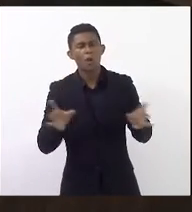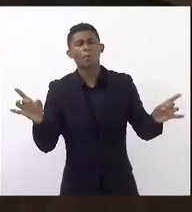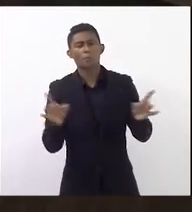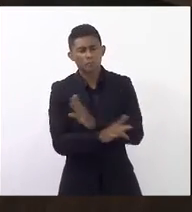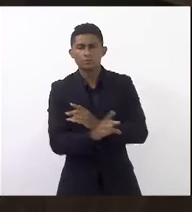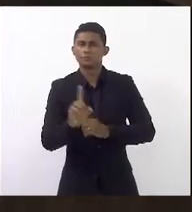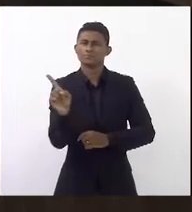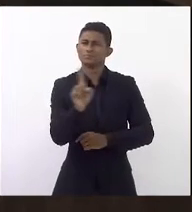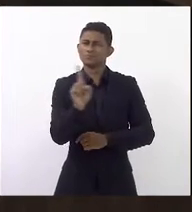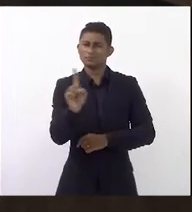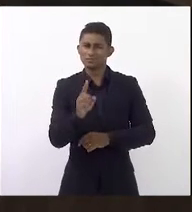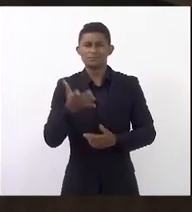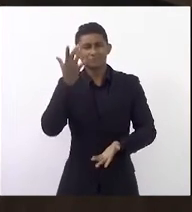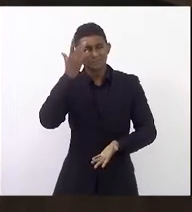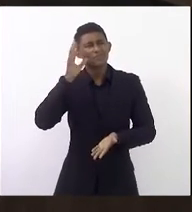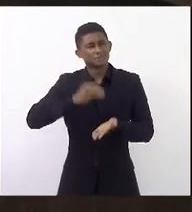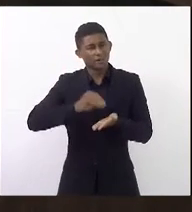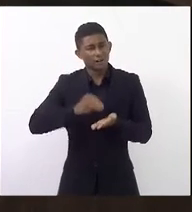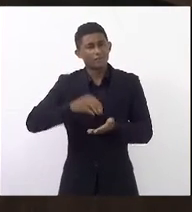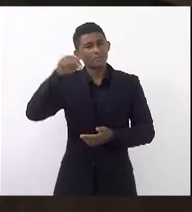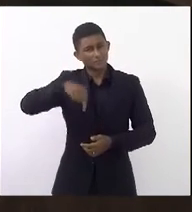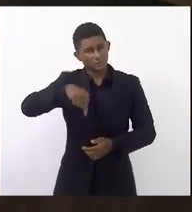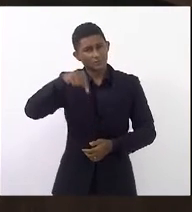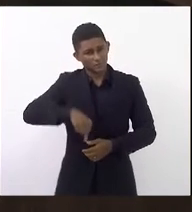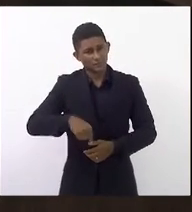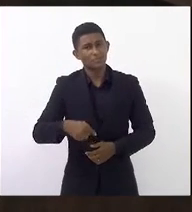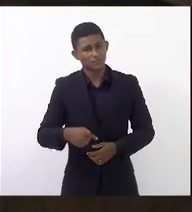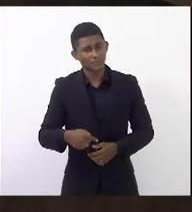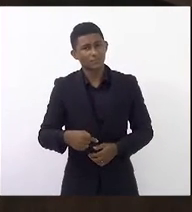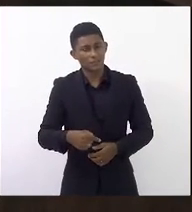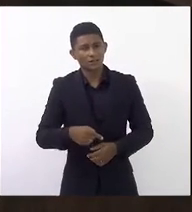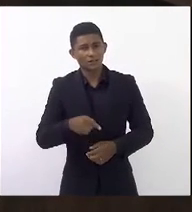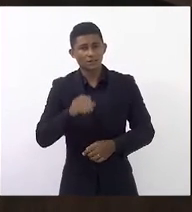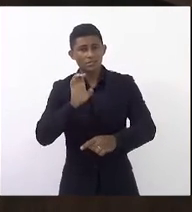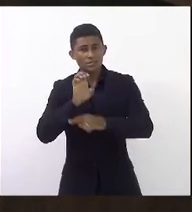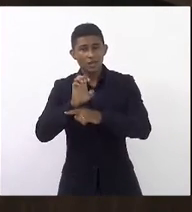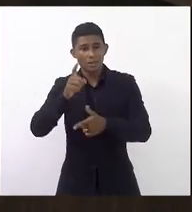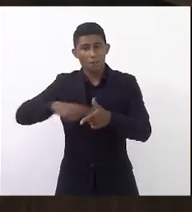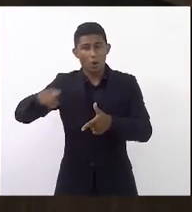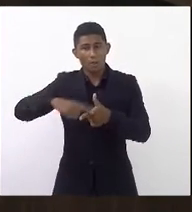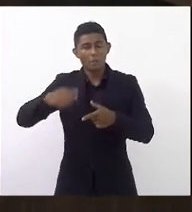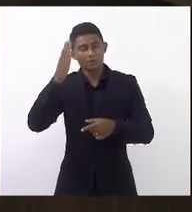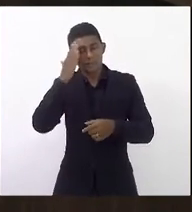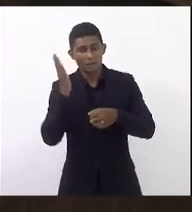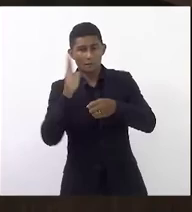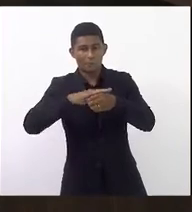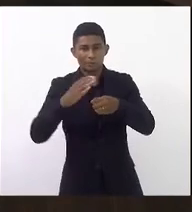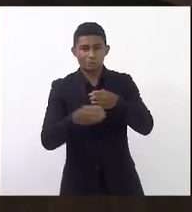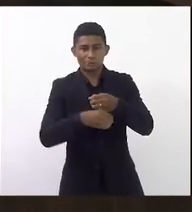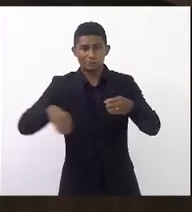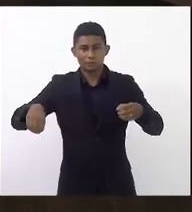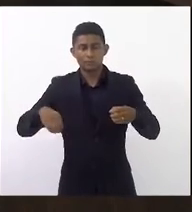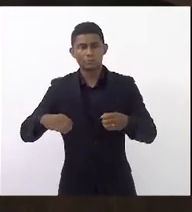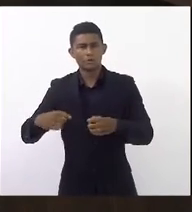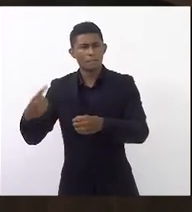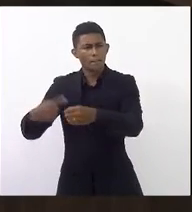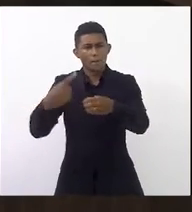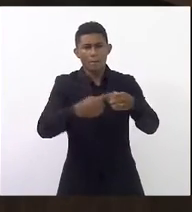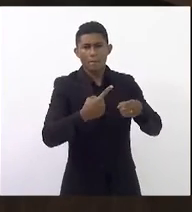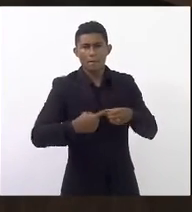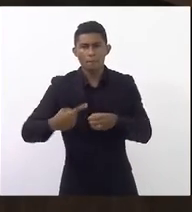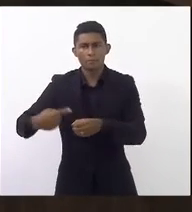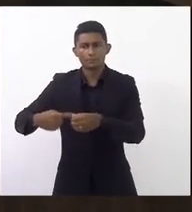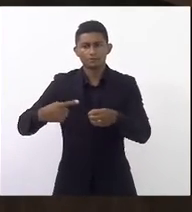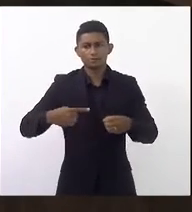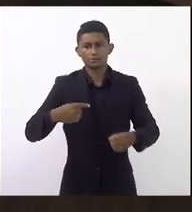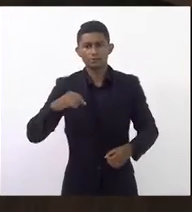dos problemas que a gente tem no nosso estado de zero saneamento básico. Municípios como São João de Meriti, por